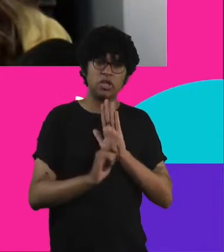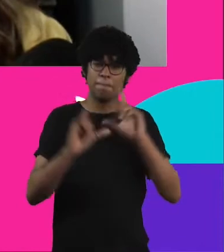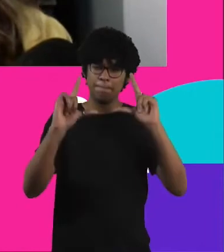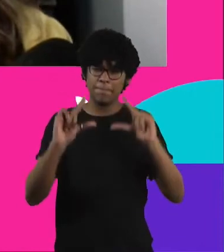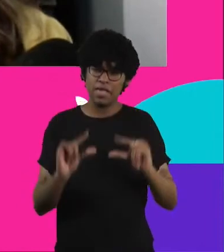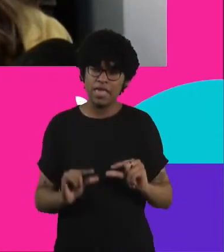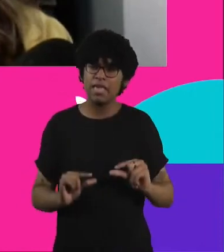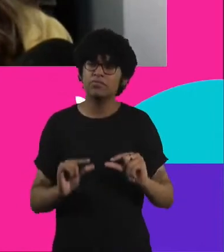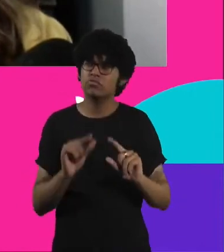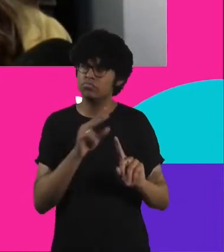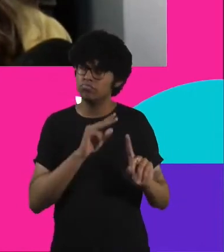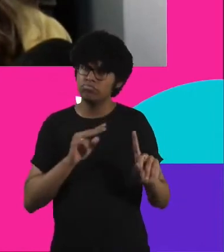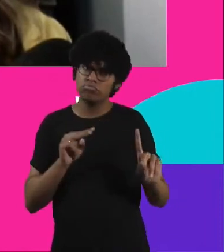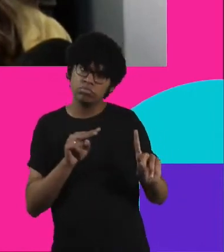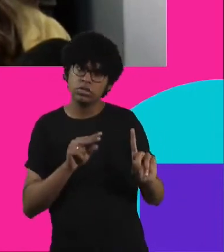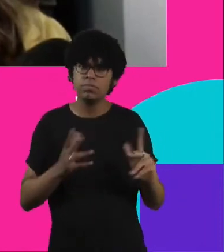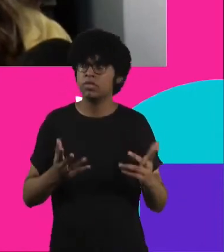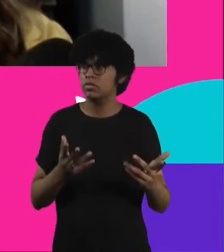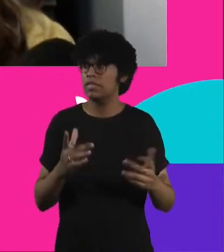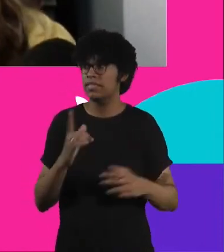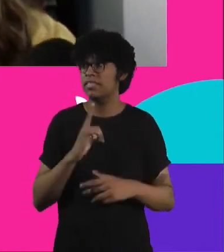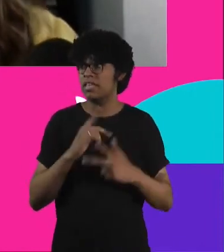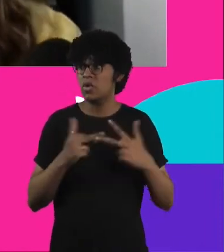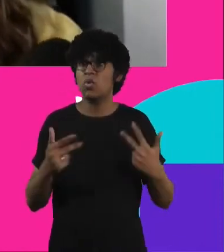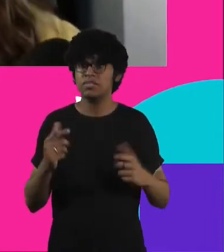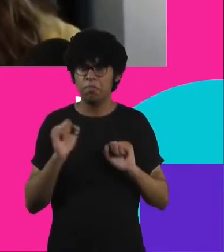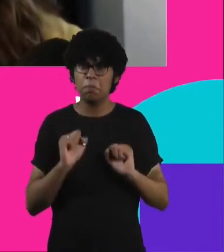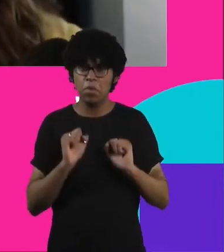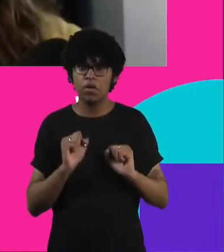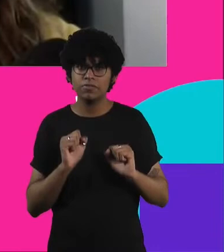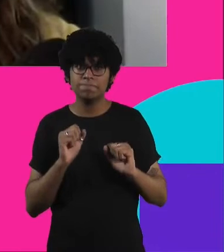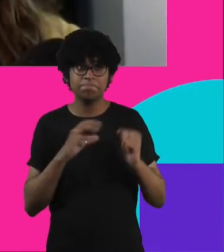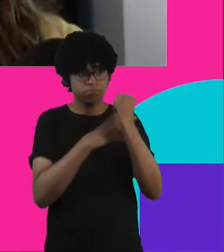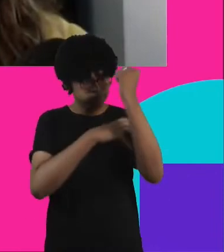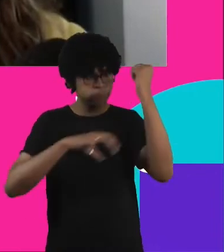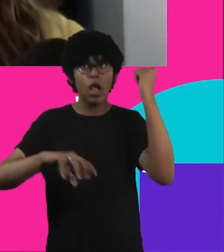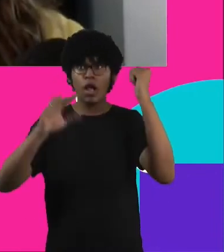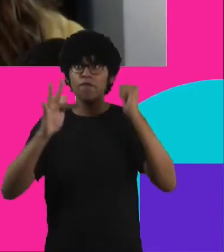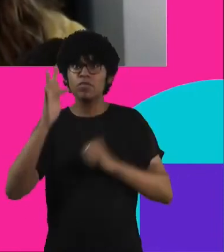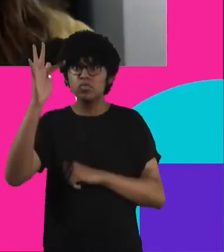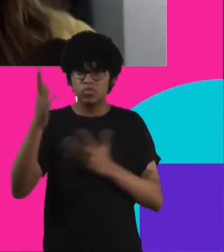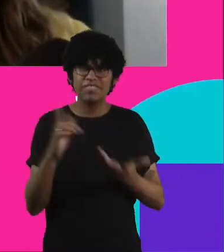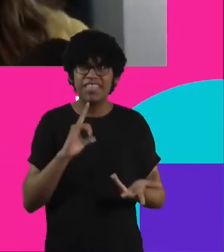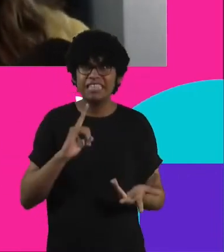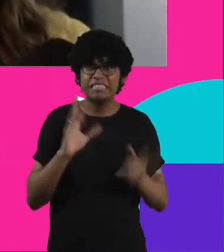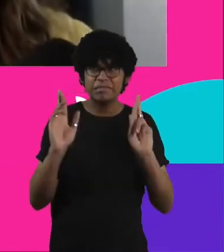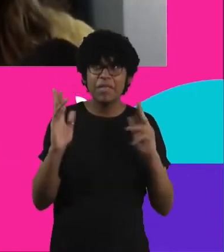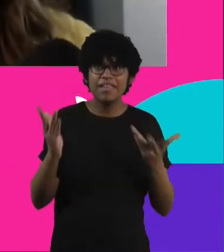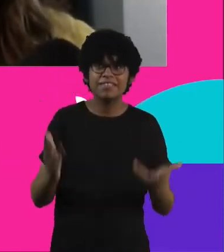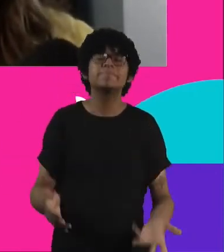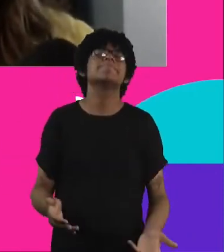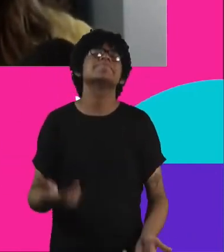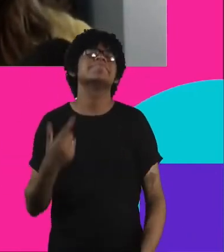menos enviesados? Será que tem alguma coisa que a gente pode ver como potência para o futuro? Eu vislumbro